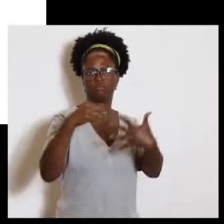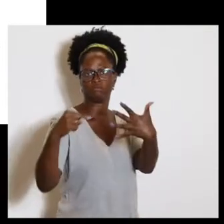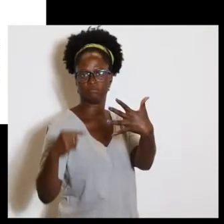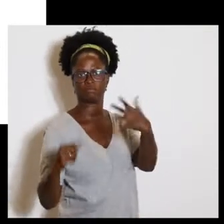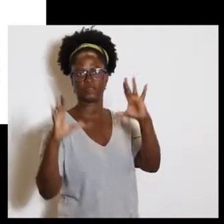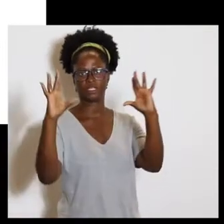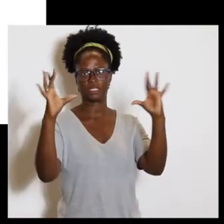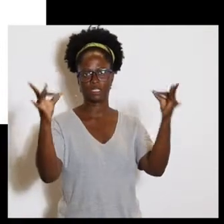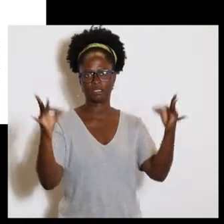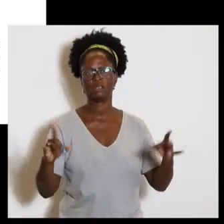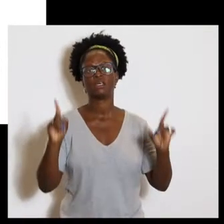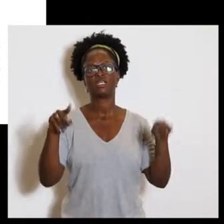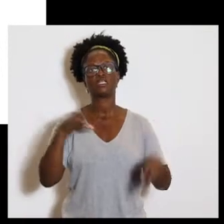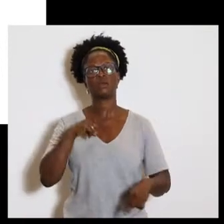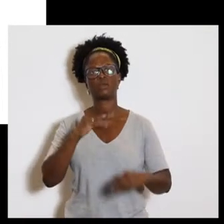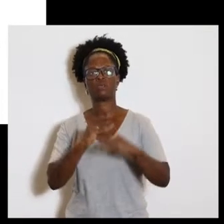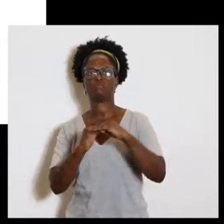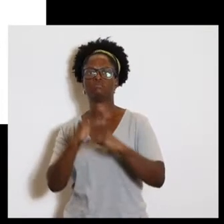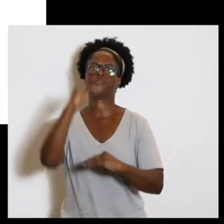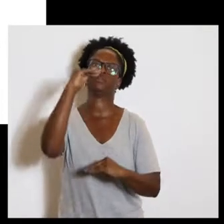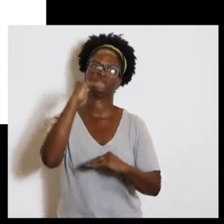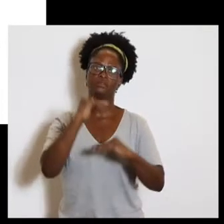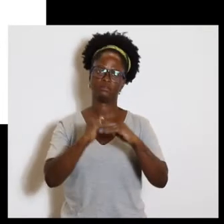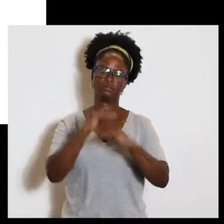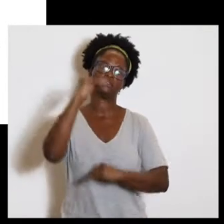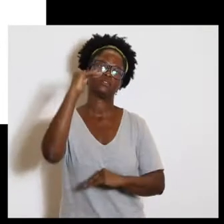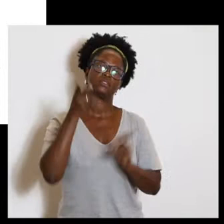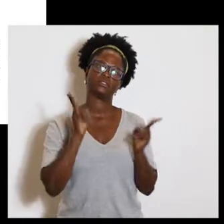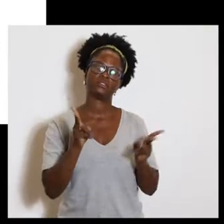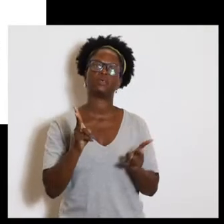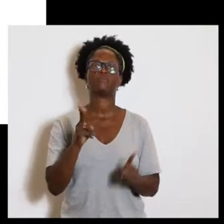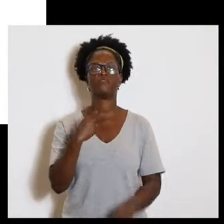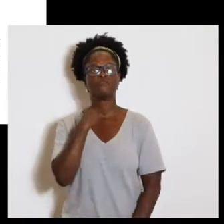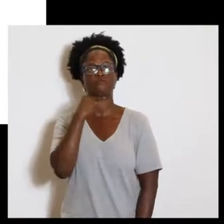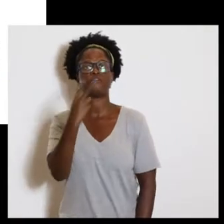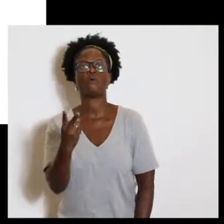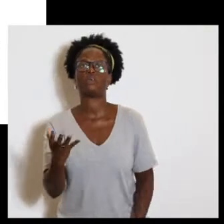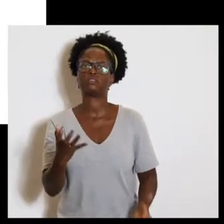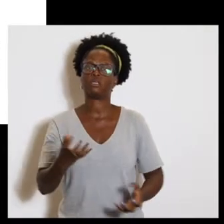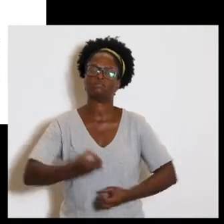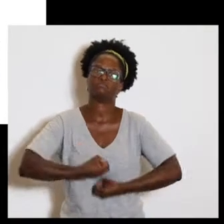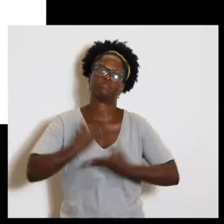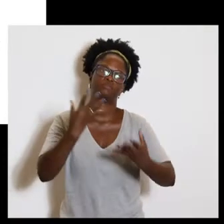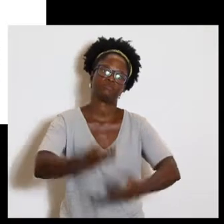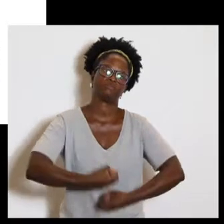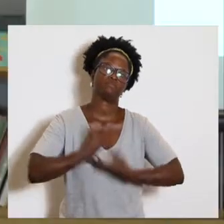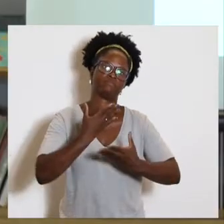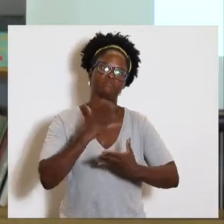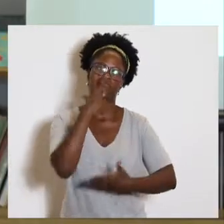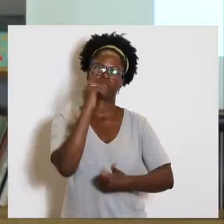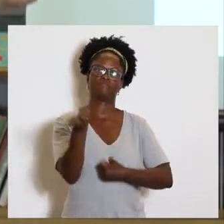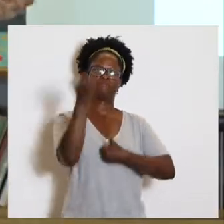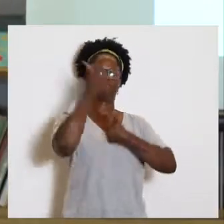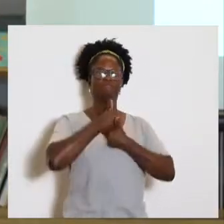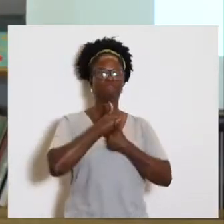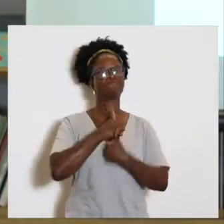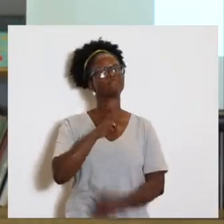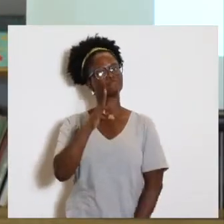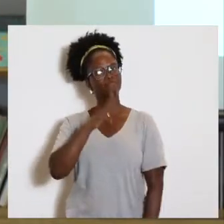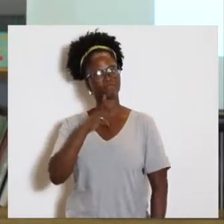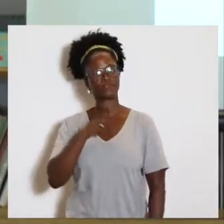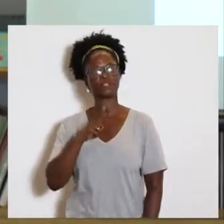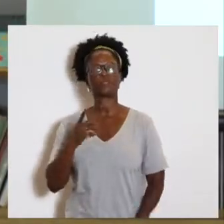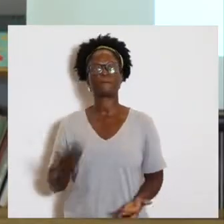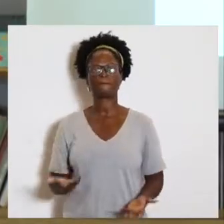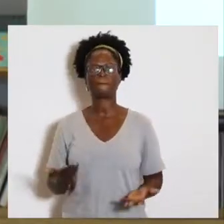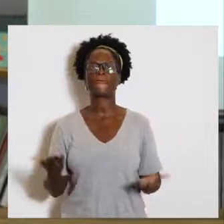coberto por rosas que sobrepõe a ele vozes que buscam falar em seu nome e em nome desses